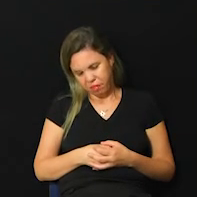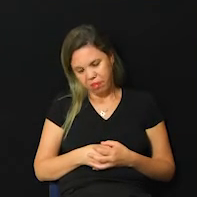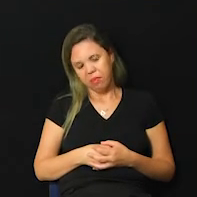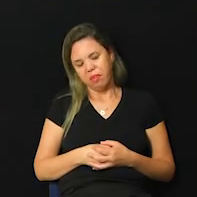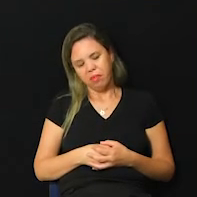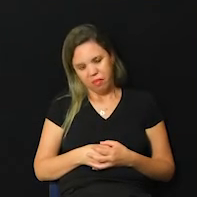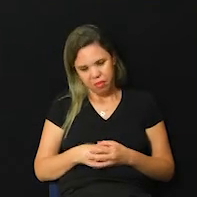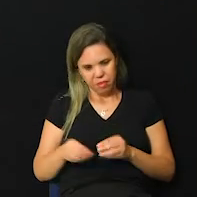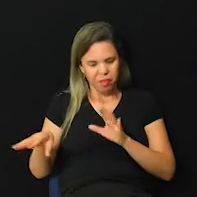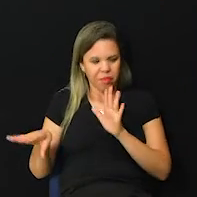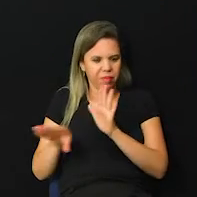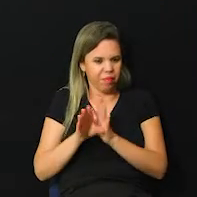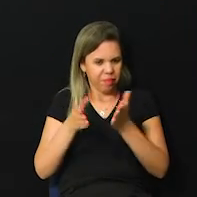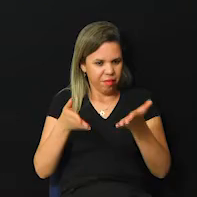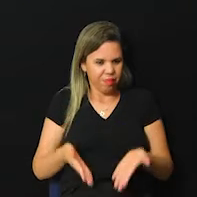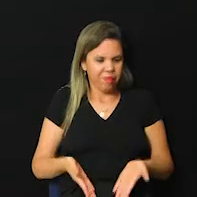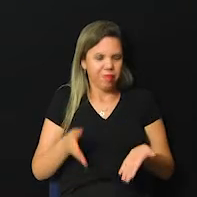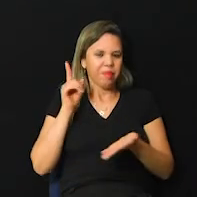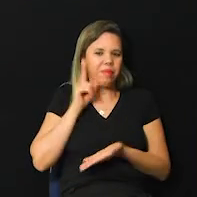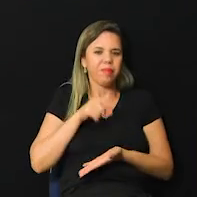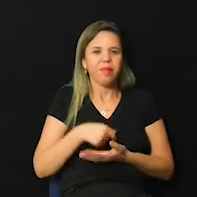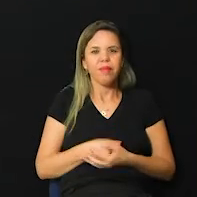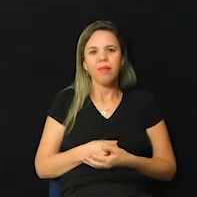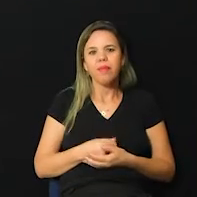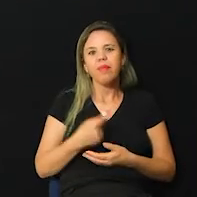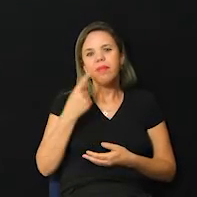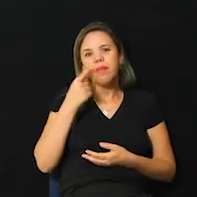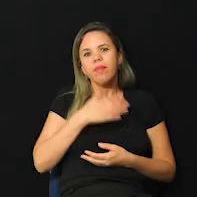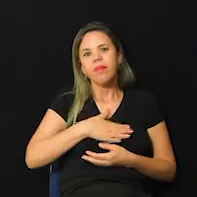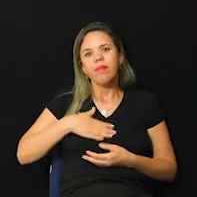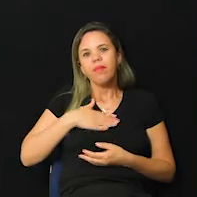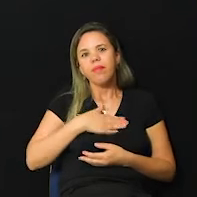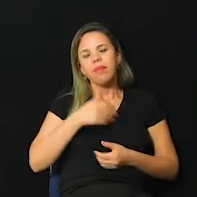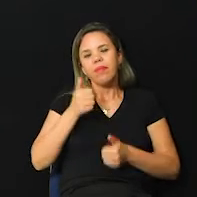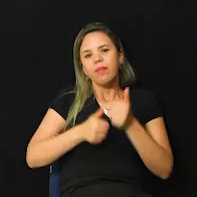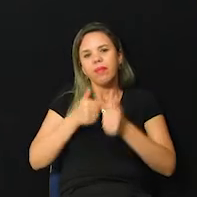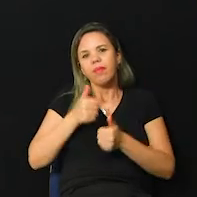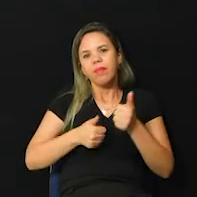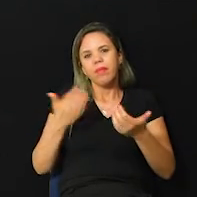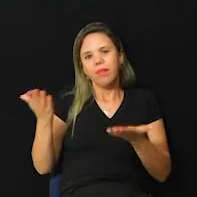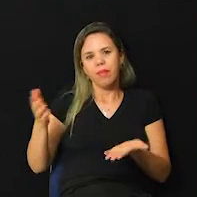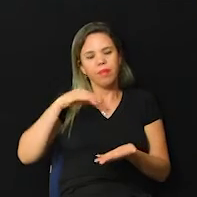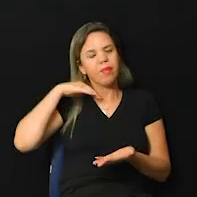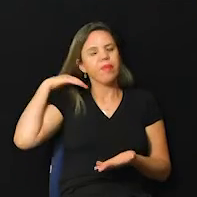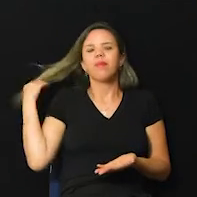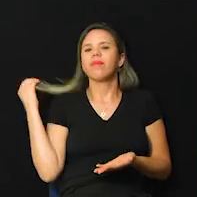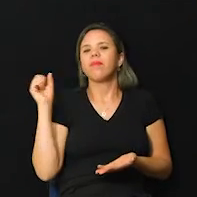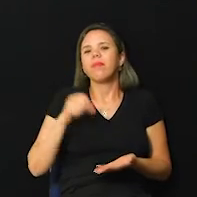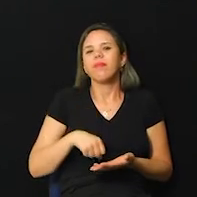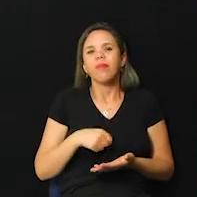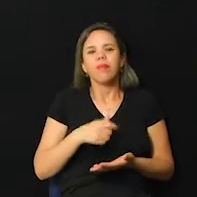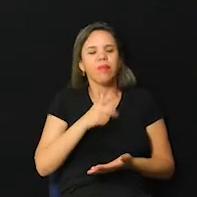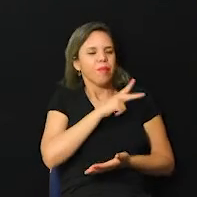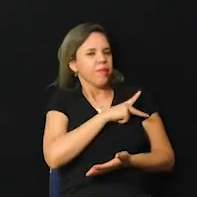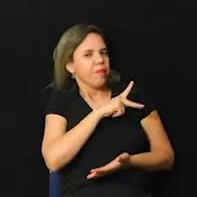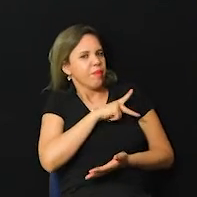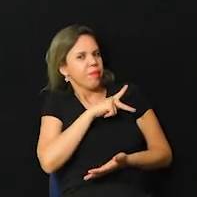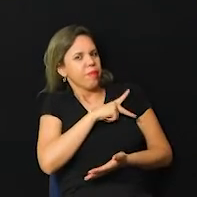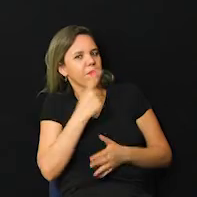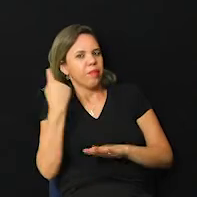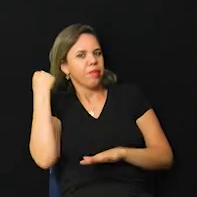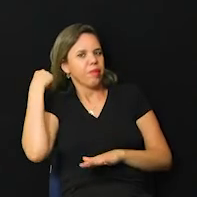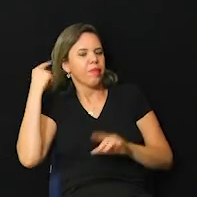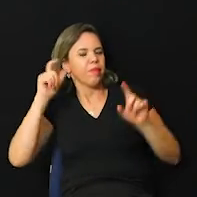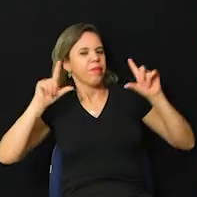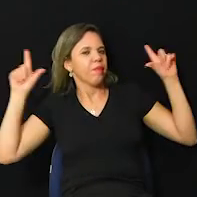é assim que eu vim parar aqui eu tô vendo que você gosta bastante de futebol né Vamos lá do